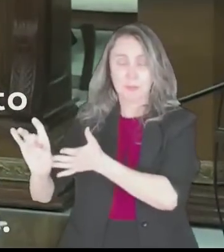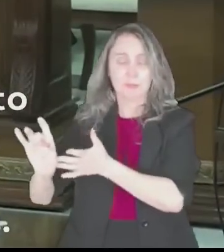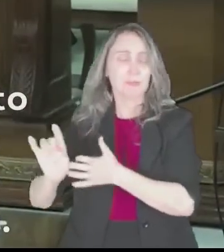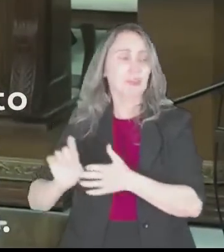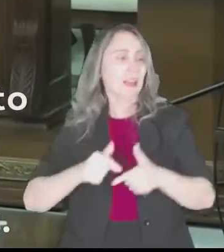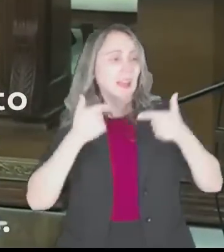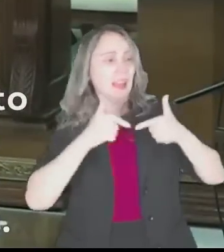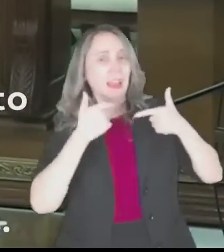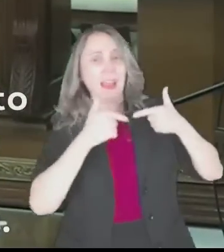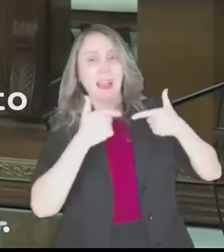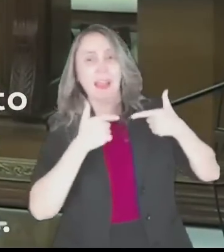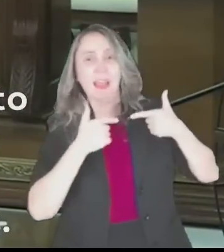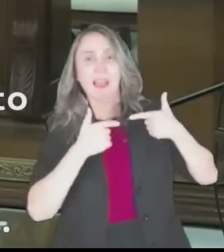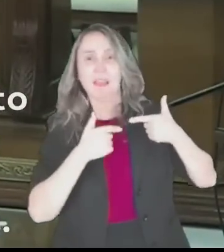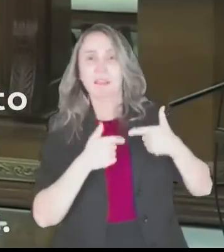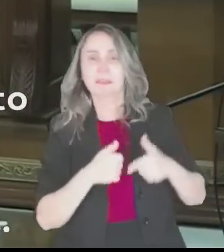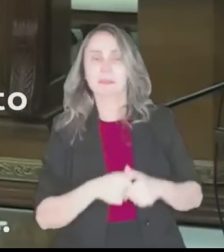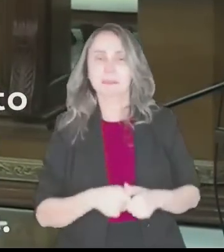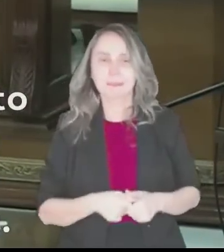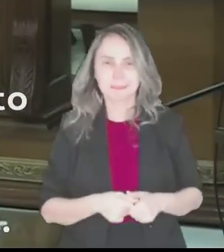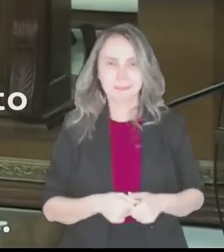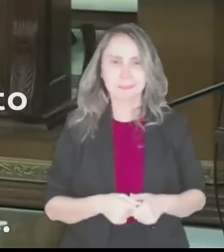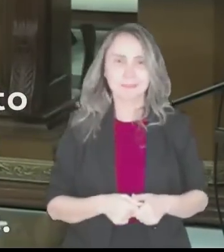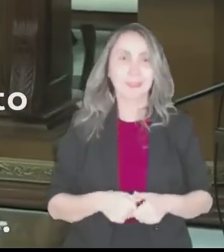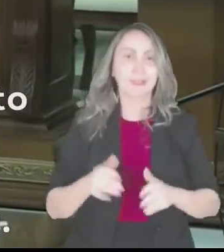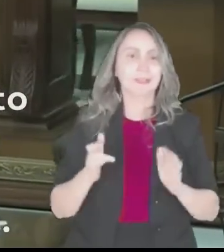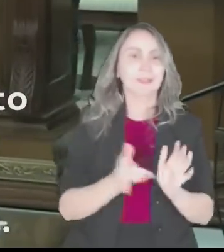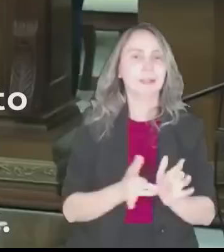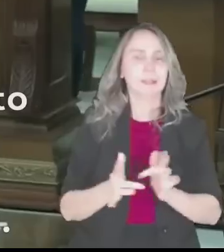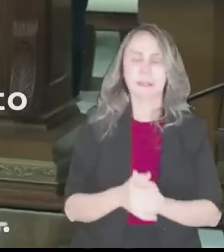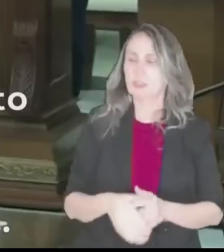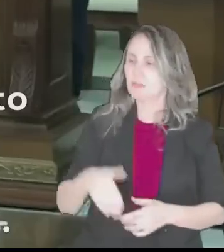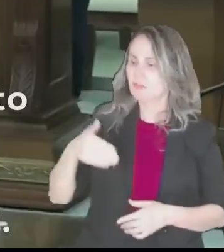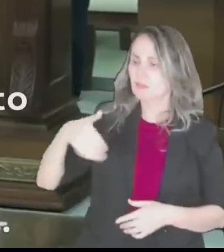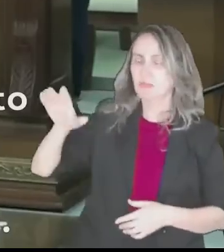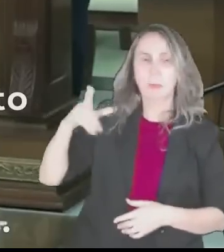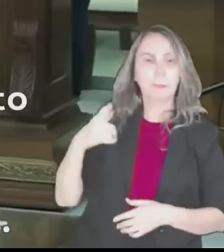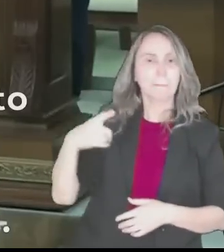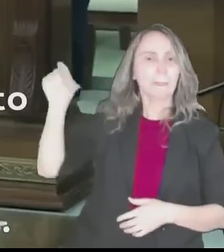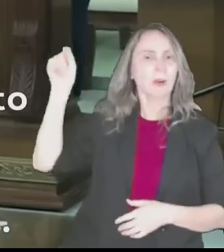tendo-os feito sair, vão embora com boi de incrédulo.